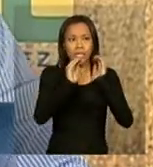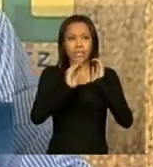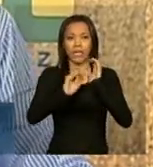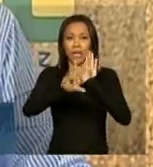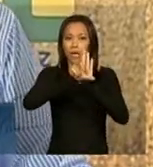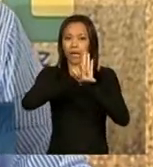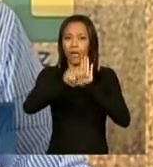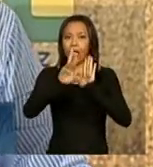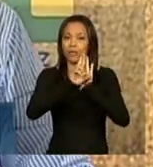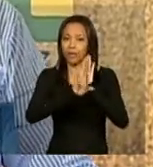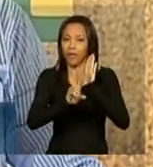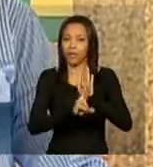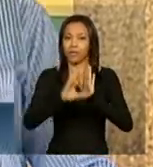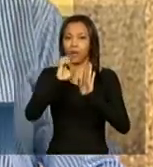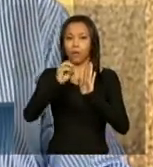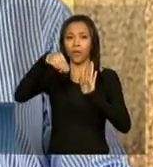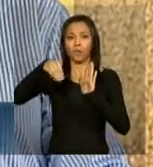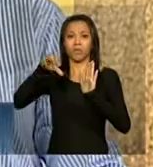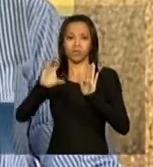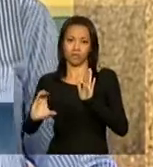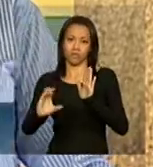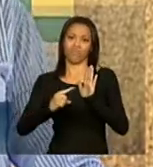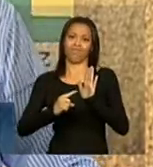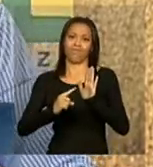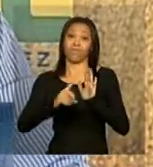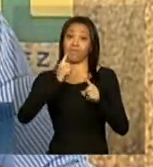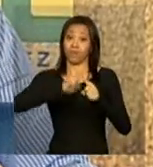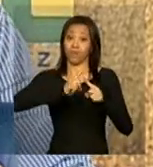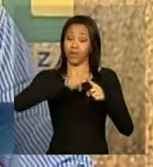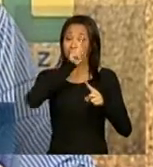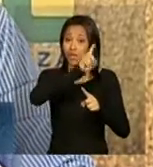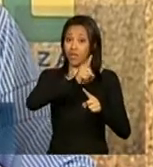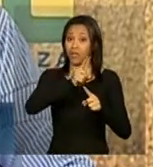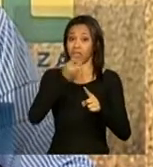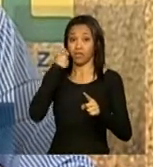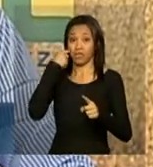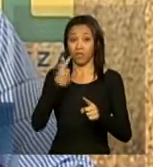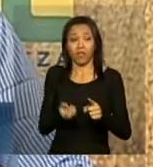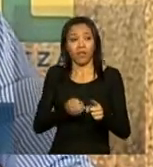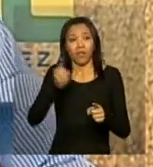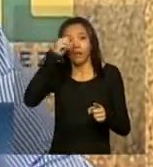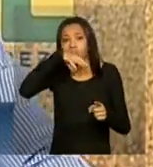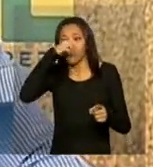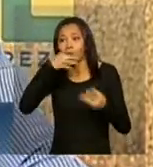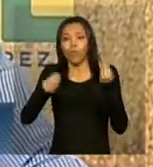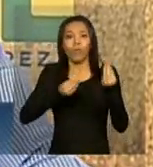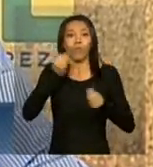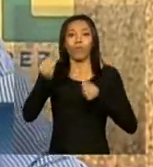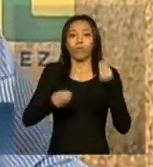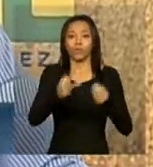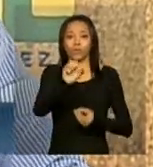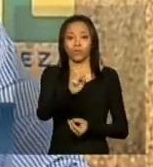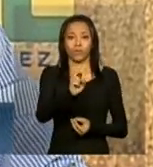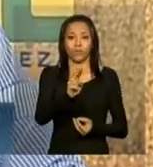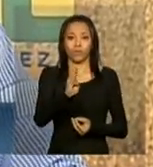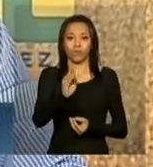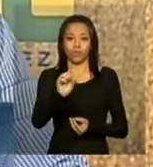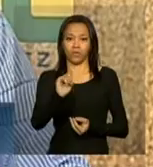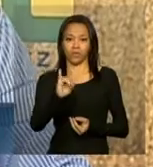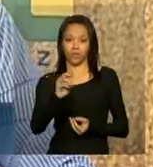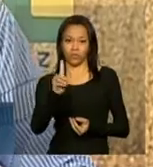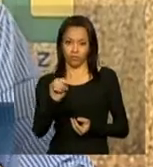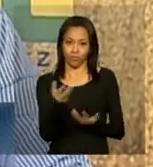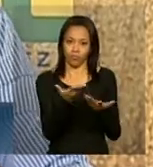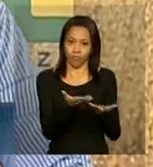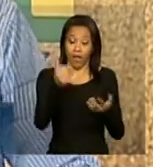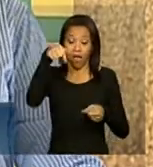OMC, na qual eles foram condenados por práticas abusivas de subsídio. Presidenta,